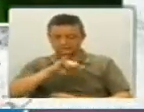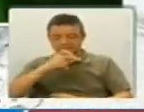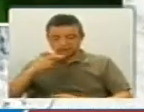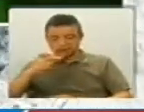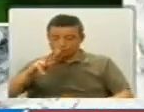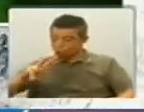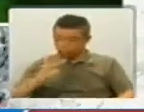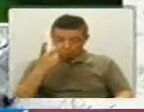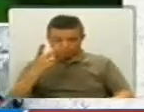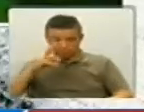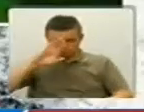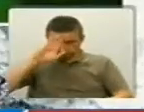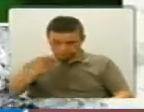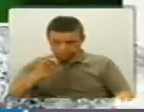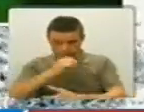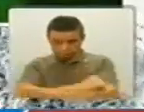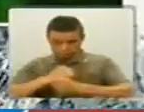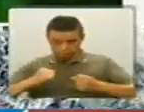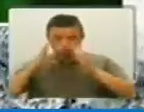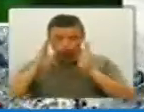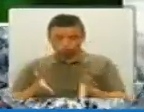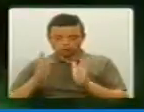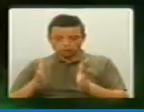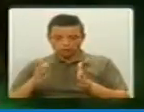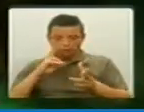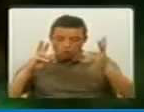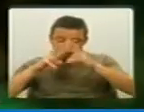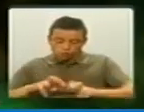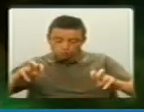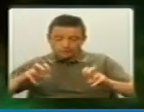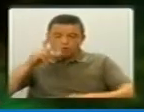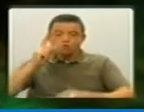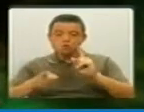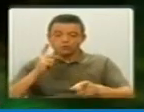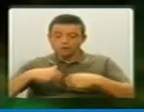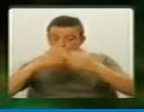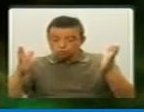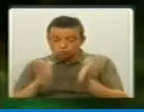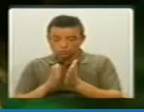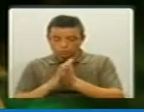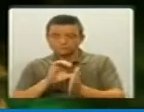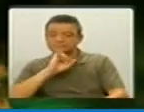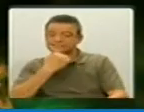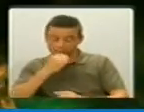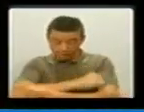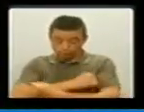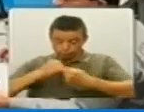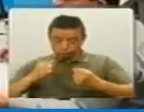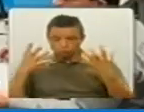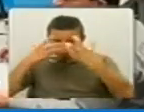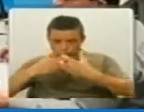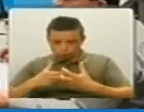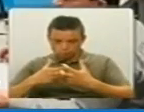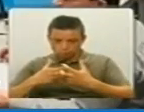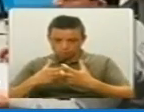já sabíamos que tinha havido este tipo de explosões, tentaram descobrir, no fundo, o que é que está por trás de todo este mistério destas explosões escuras. E chegaram